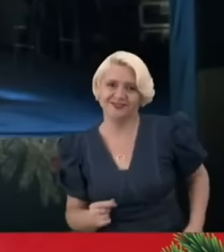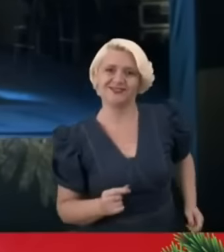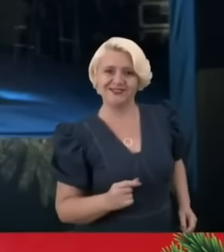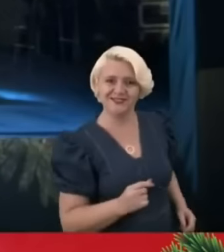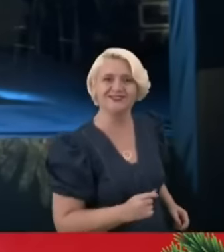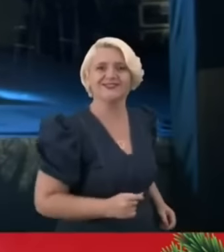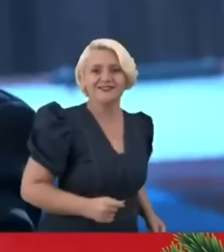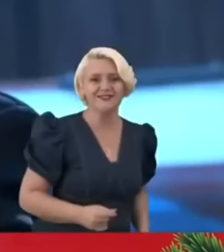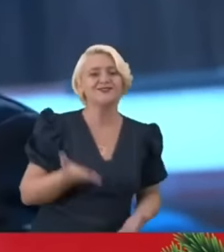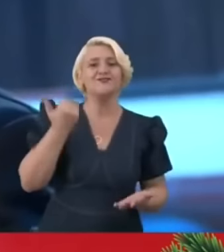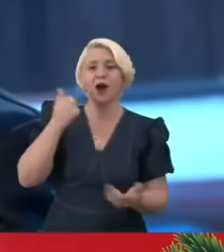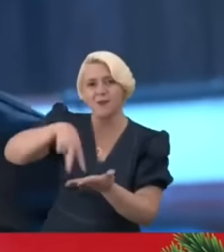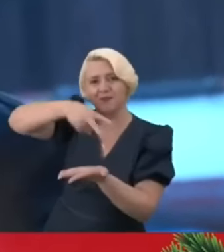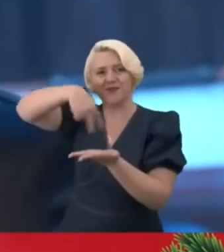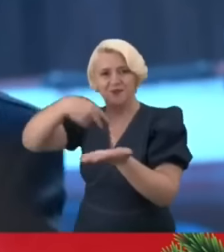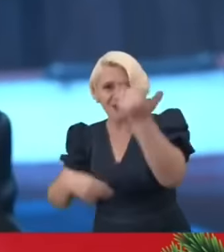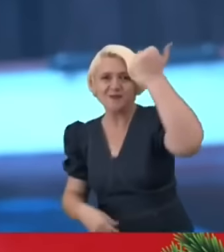Então vamos pescar.